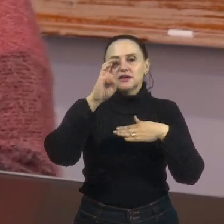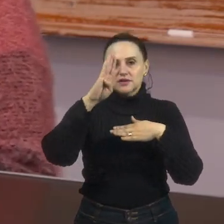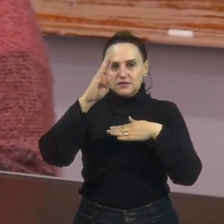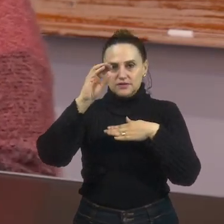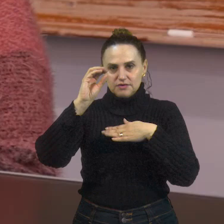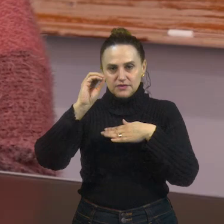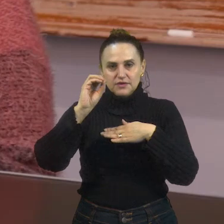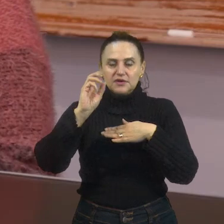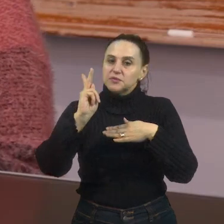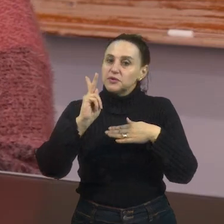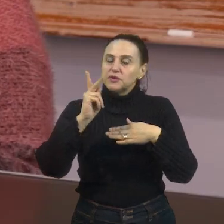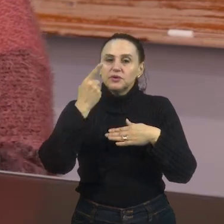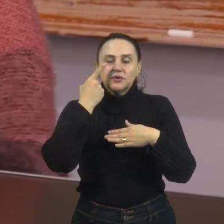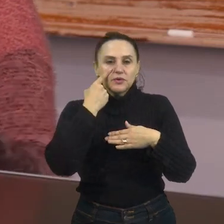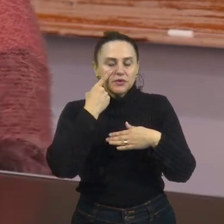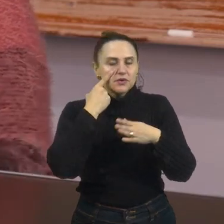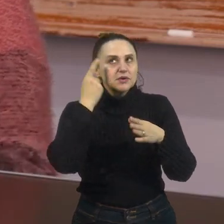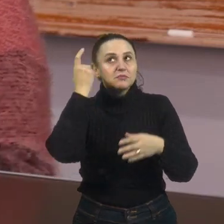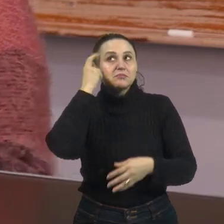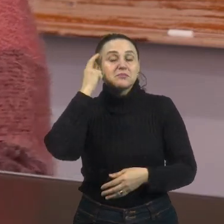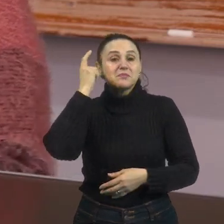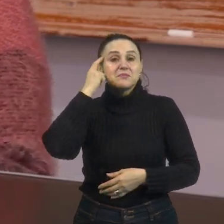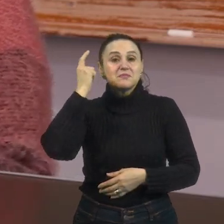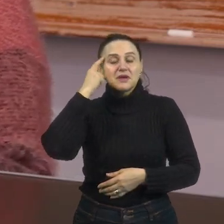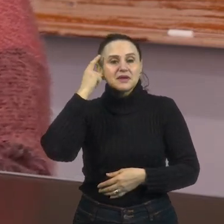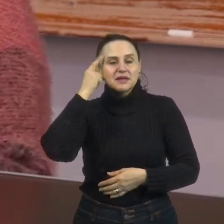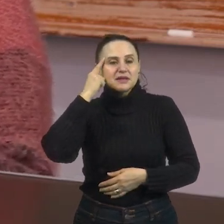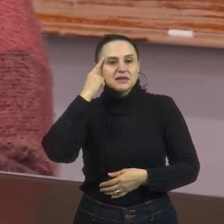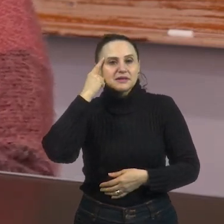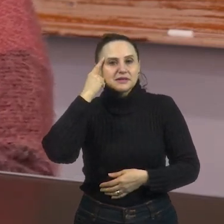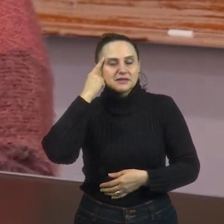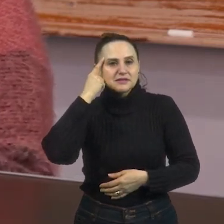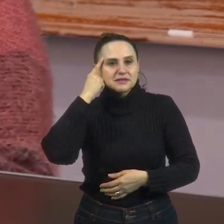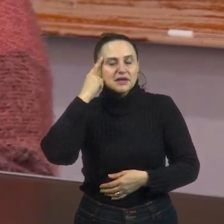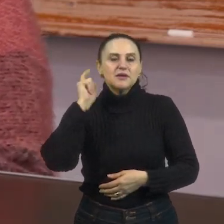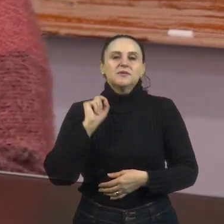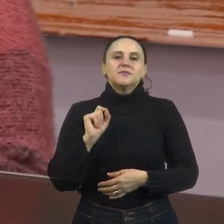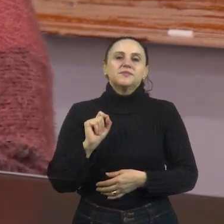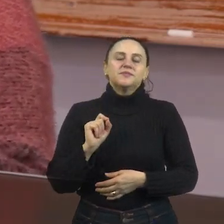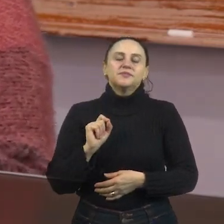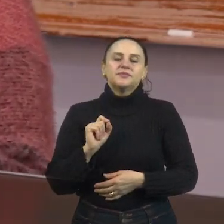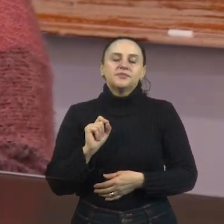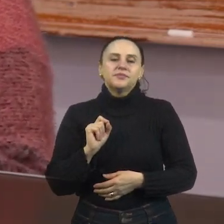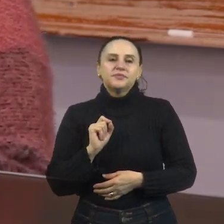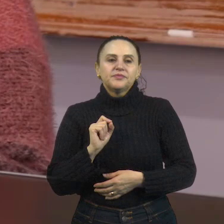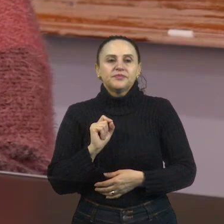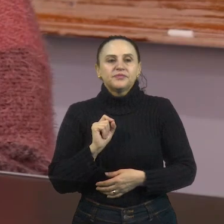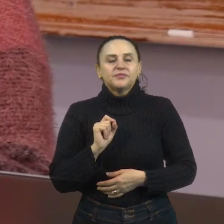né, para pensarem em relação a essas questões